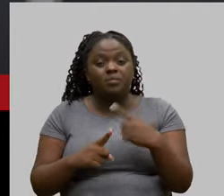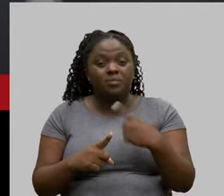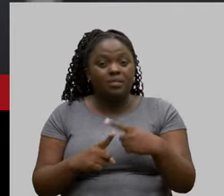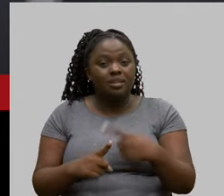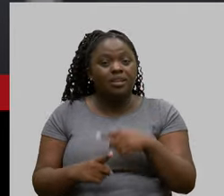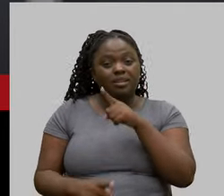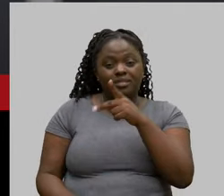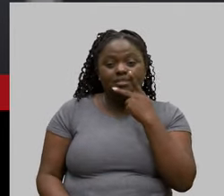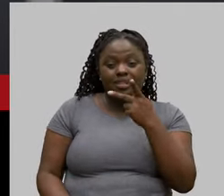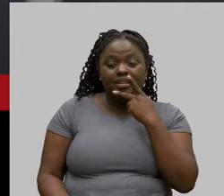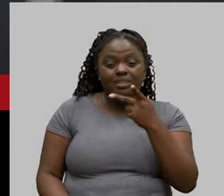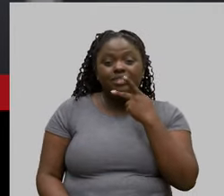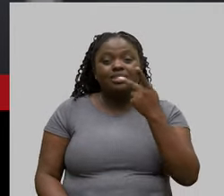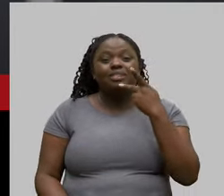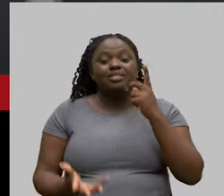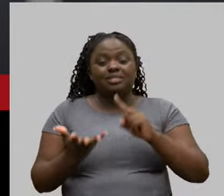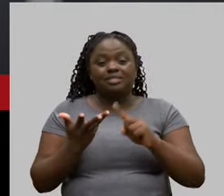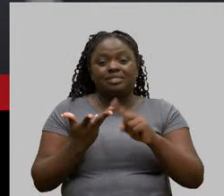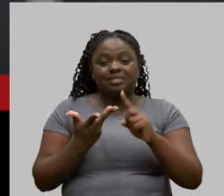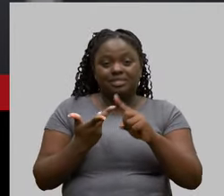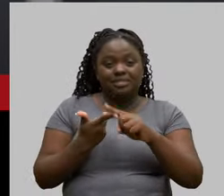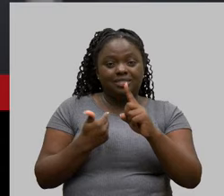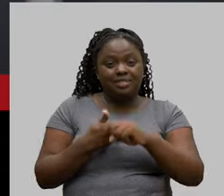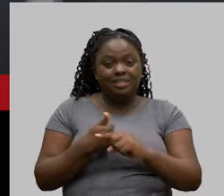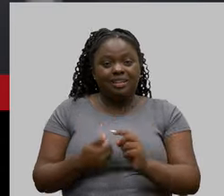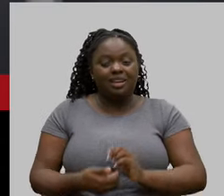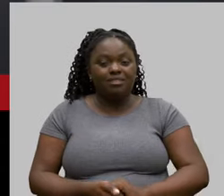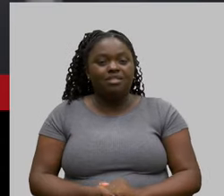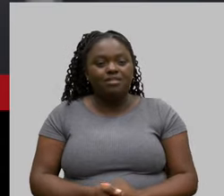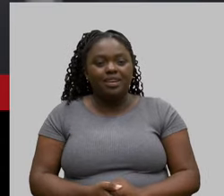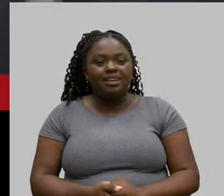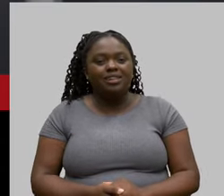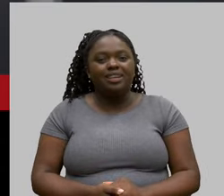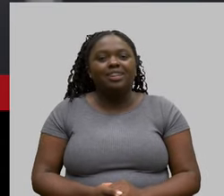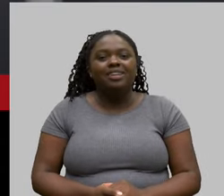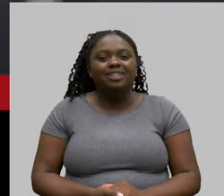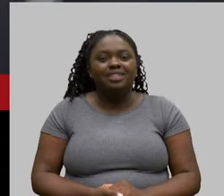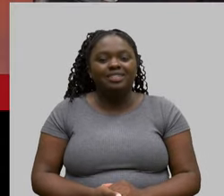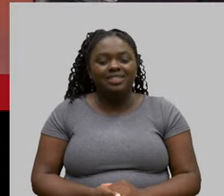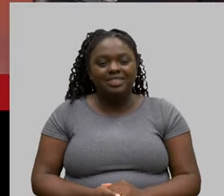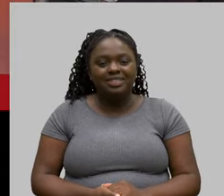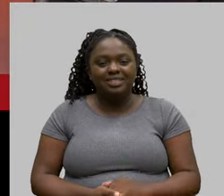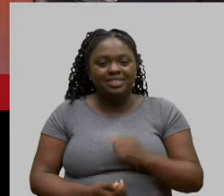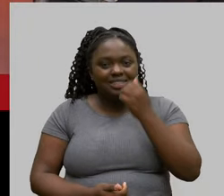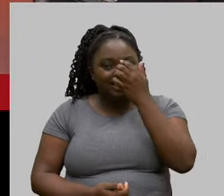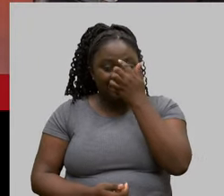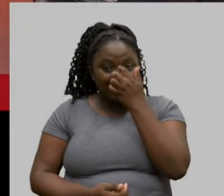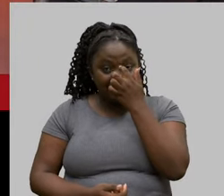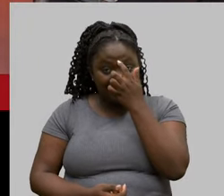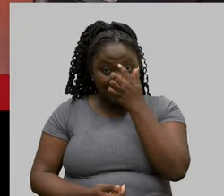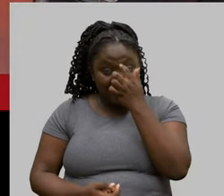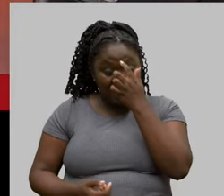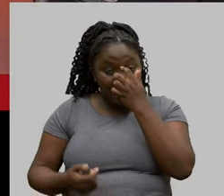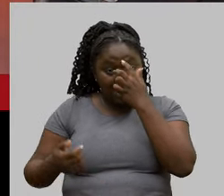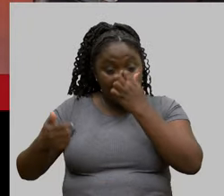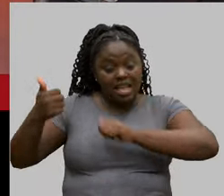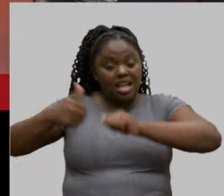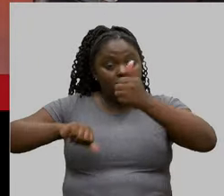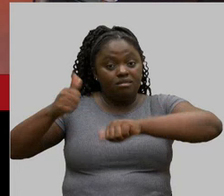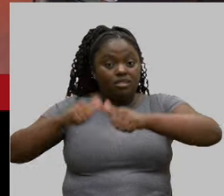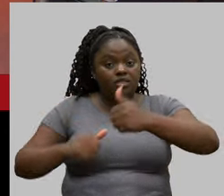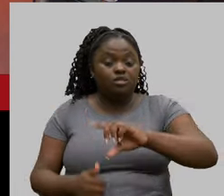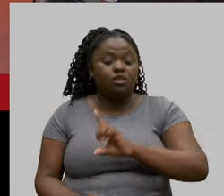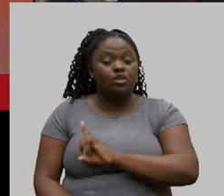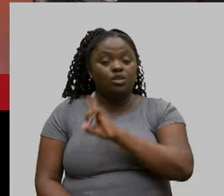trocou tantas vezes que a gente às vezes se perde um pouquinho aqui e a avaliação de 31/12